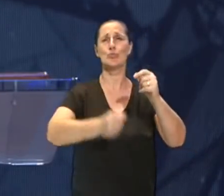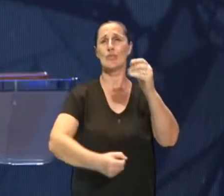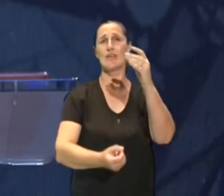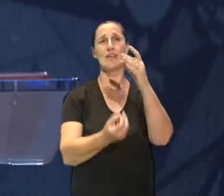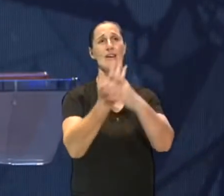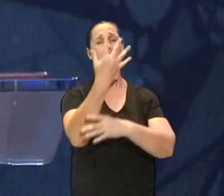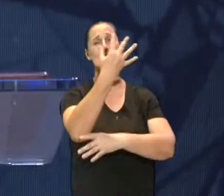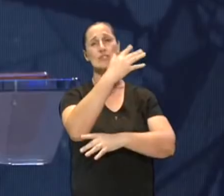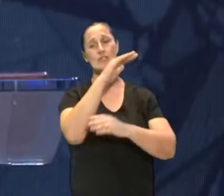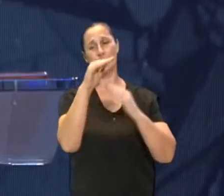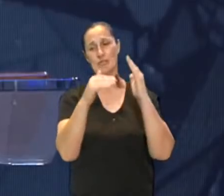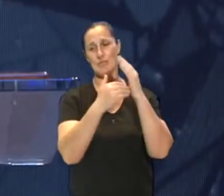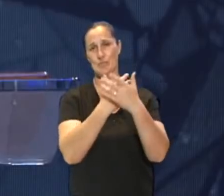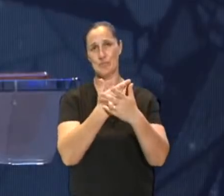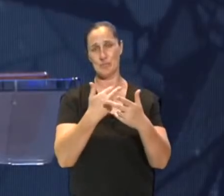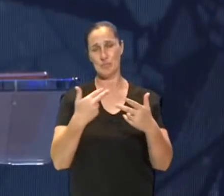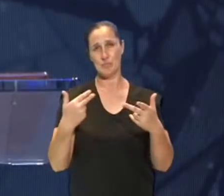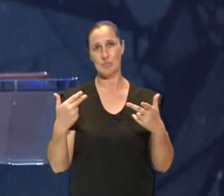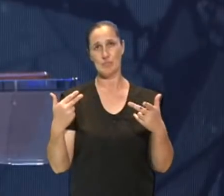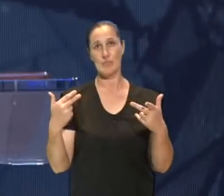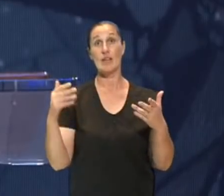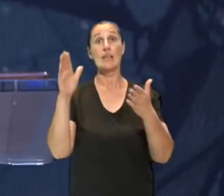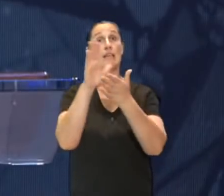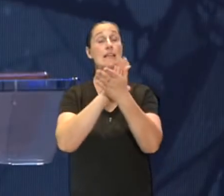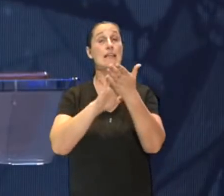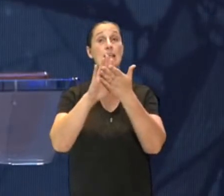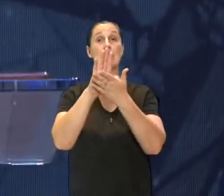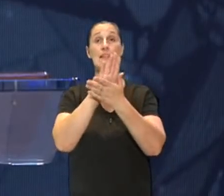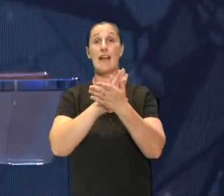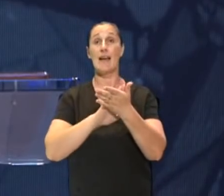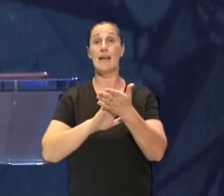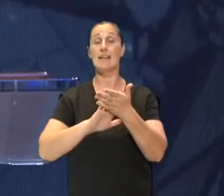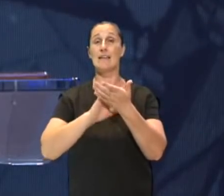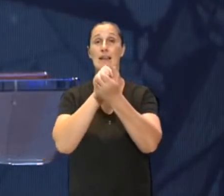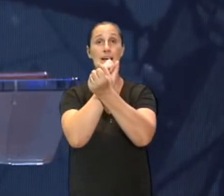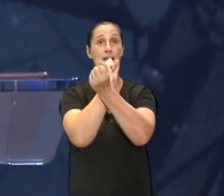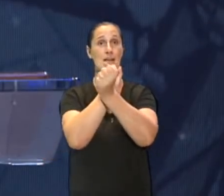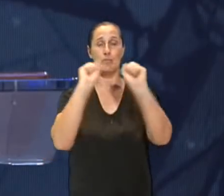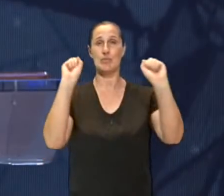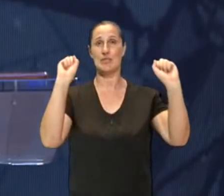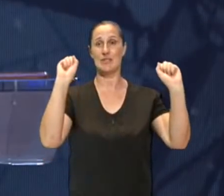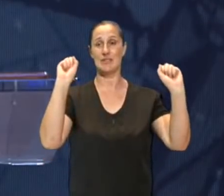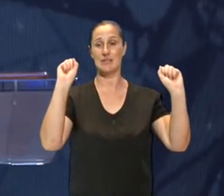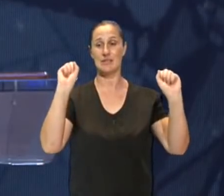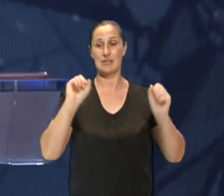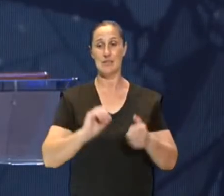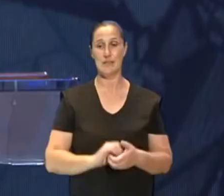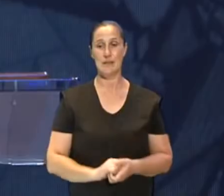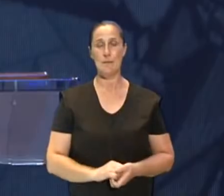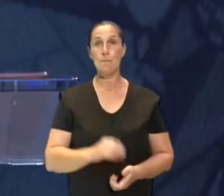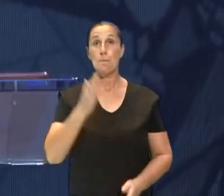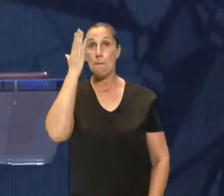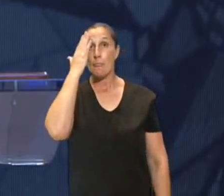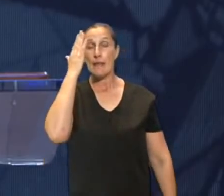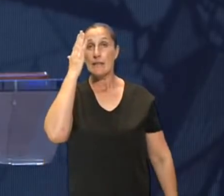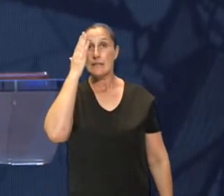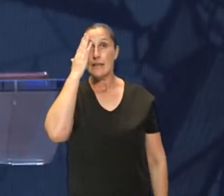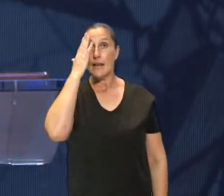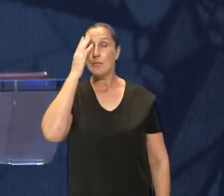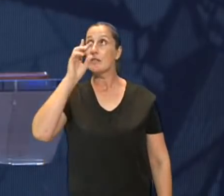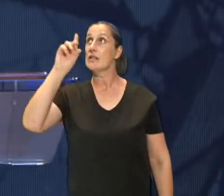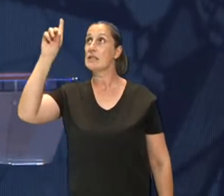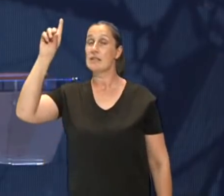de todas as coisas. E nada é impossível para Ele. Sabe que os sinais de Deus nos